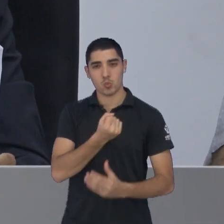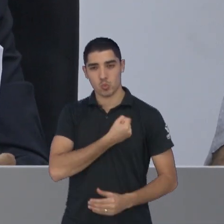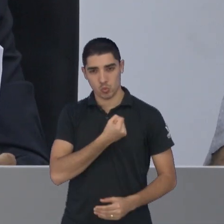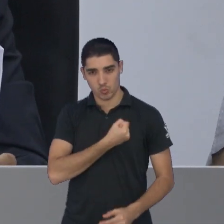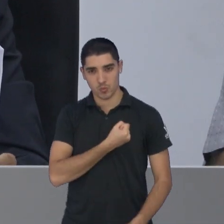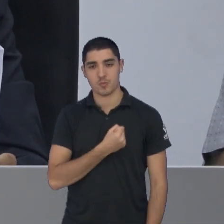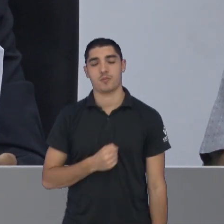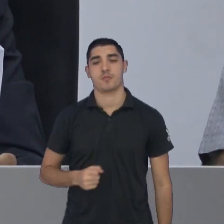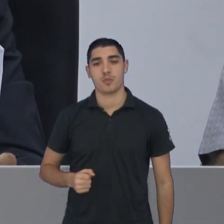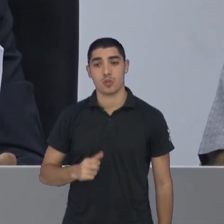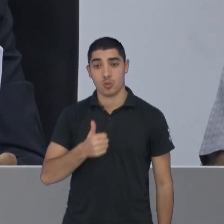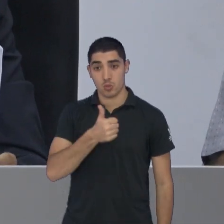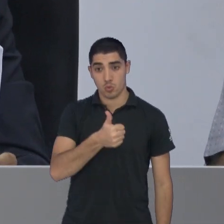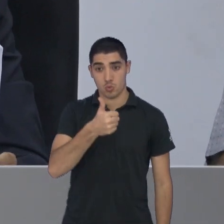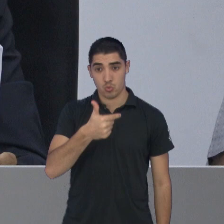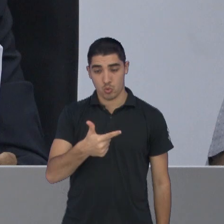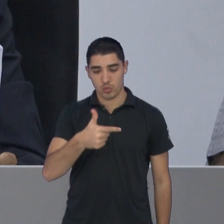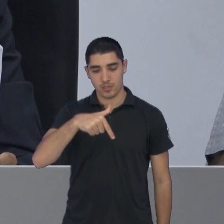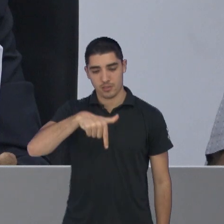número